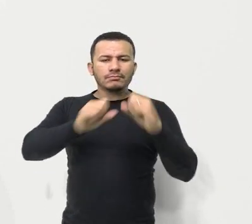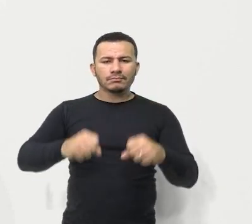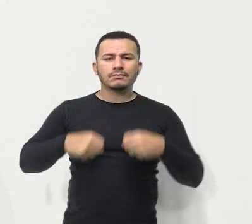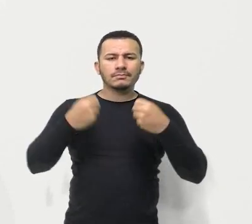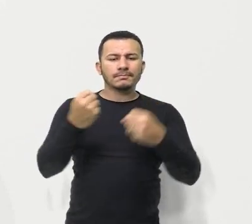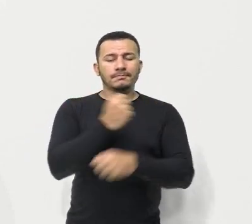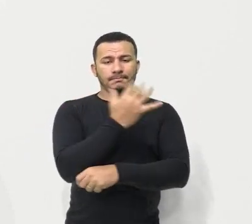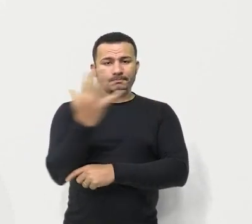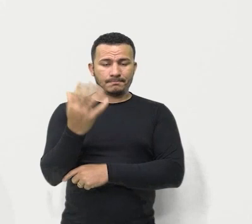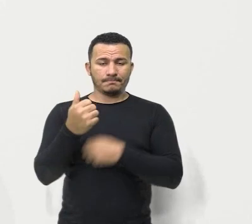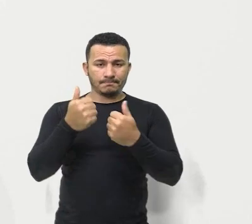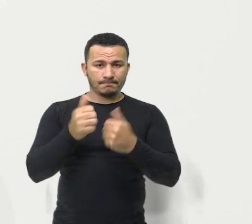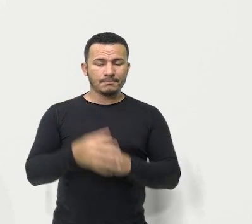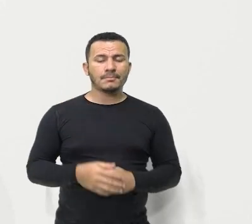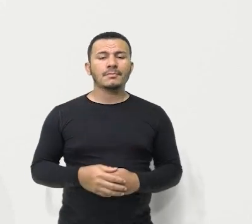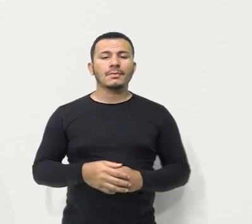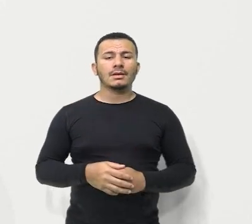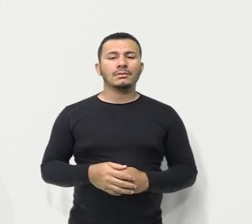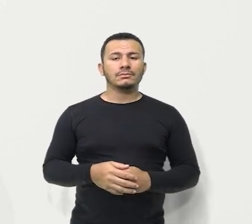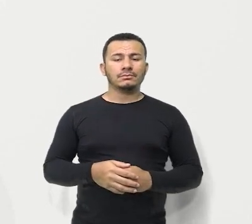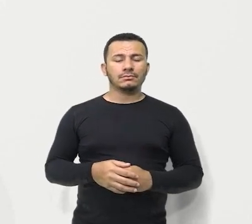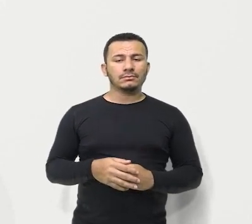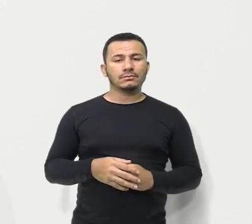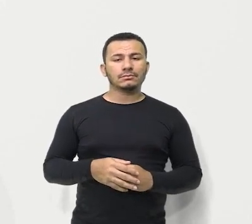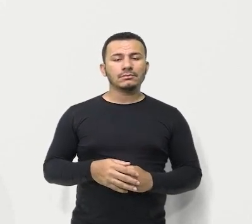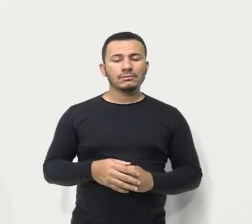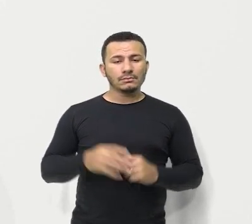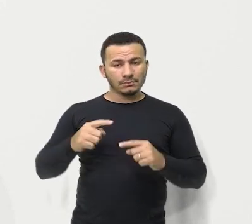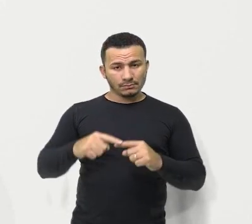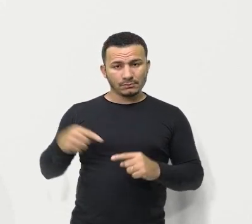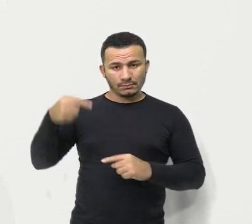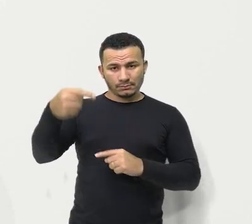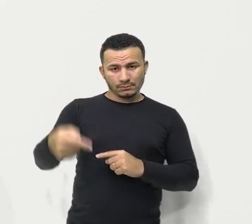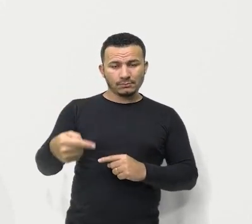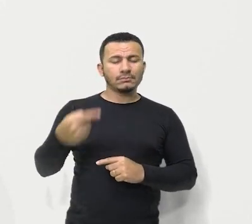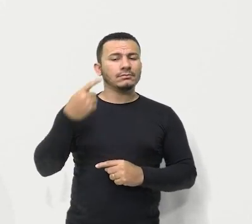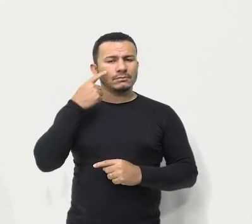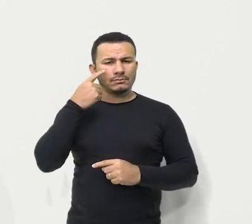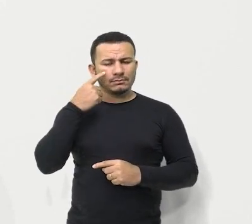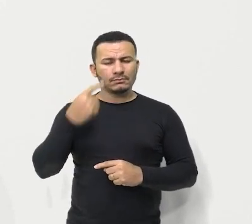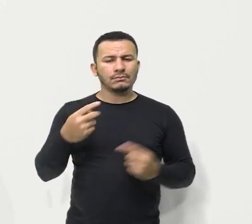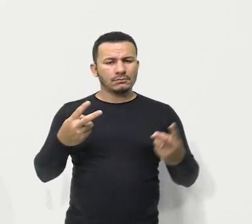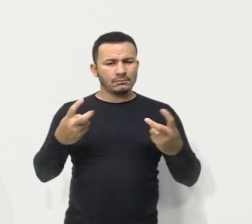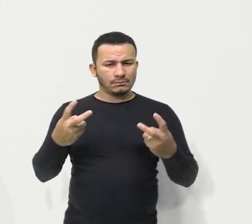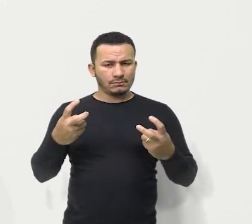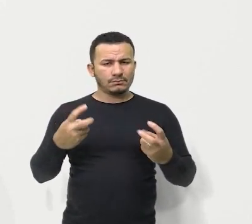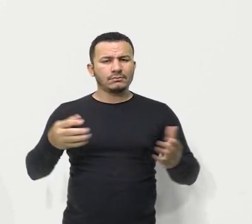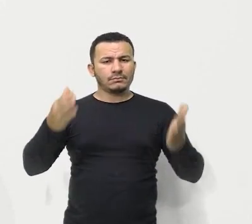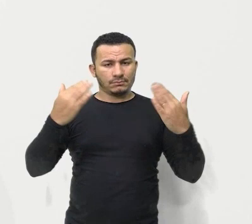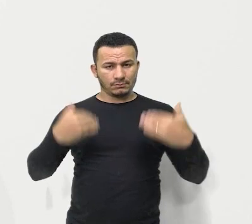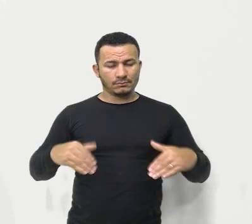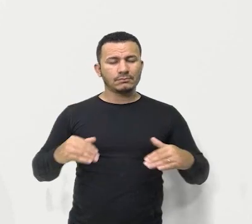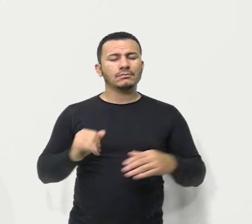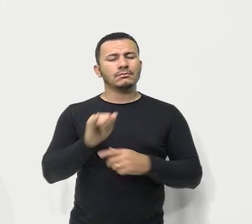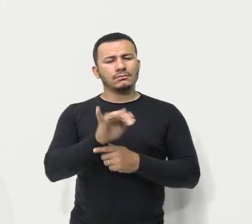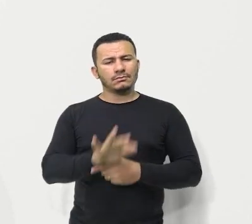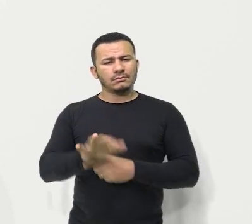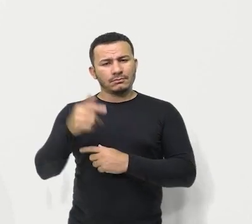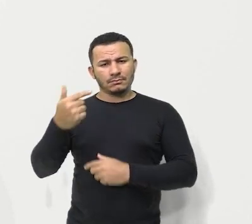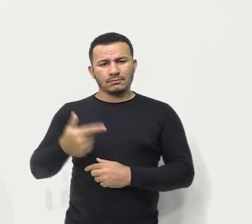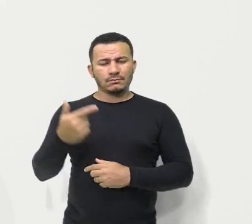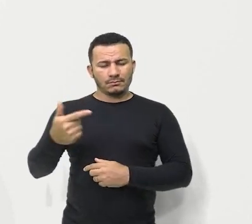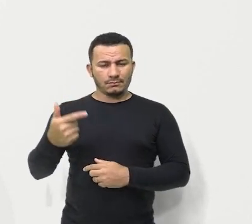questão. Mas logo na sequência a gente vê que a atitude dele em relação